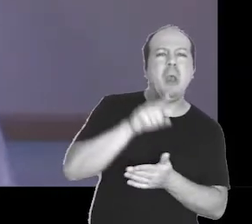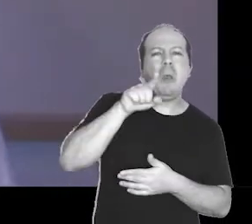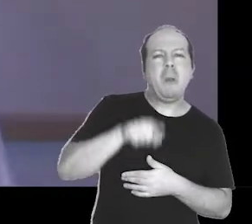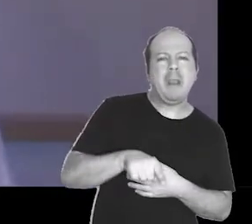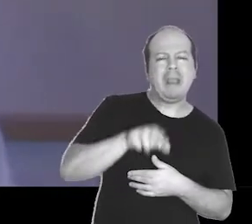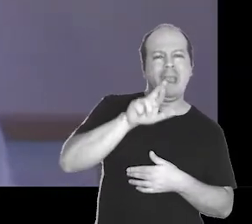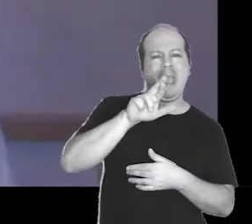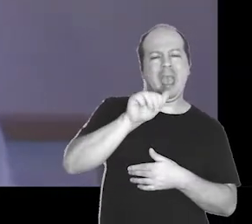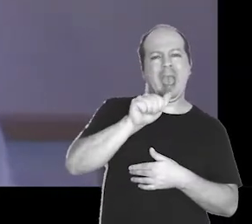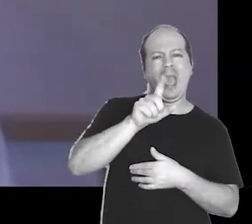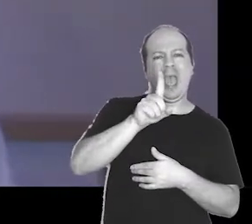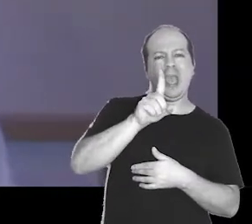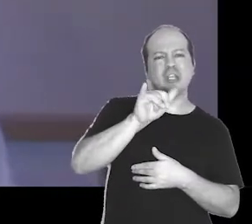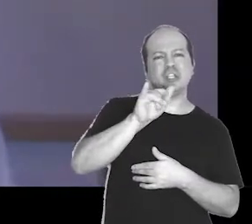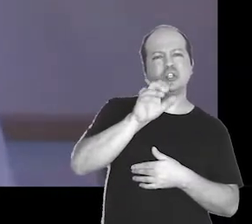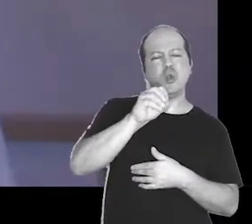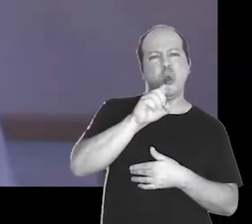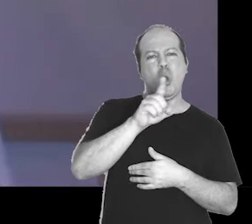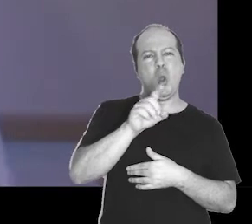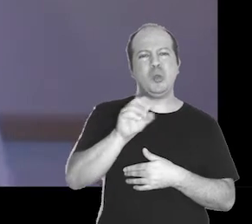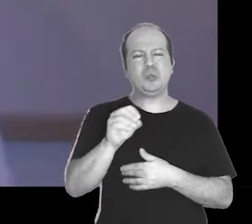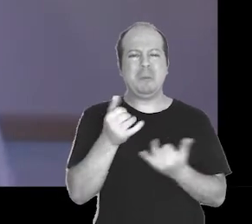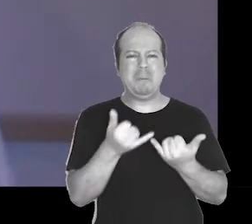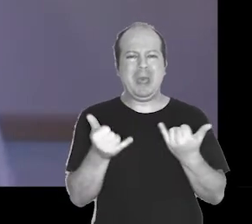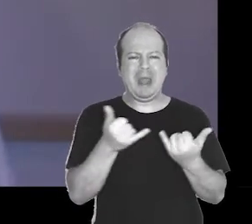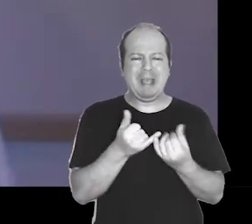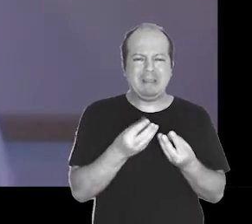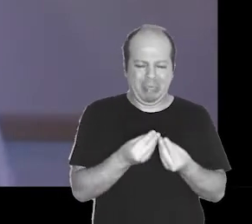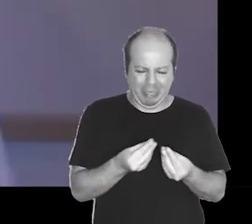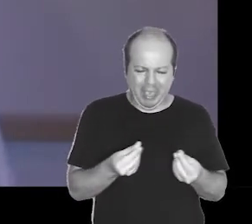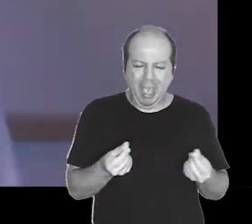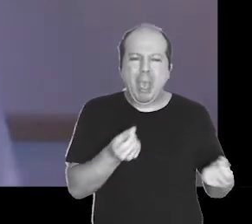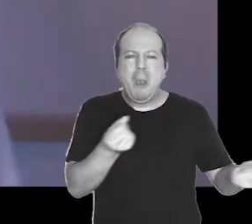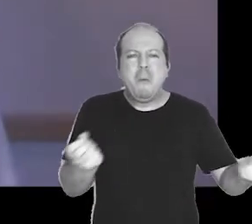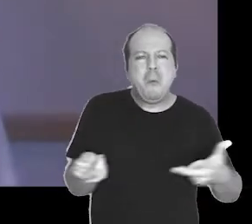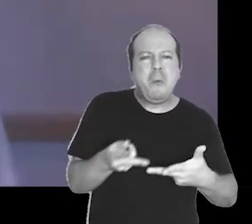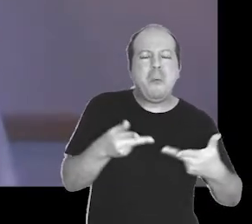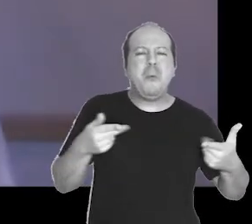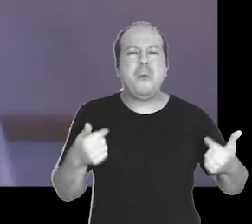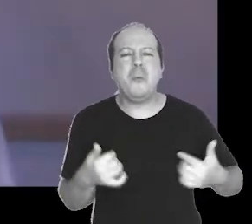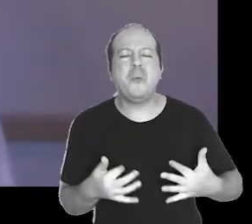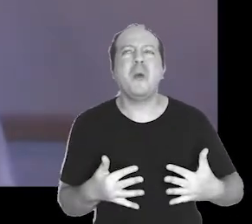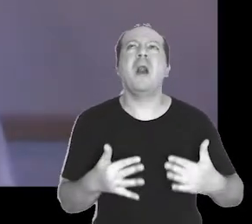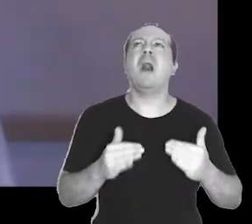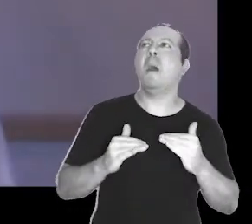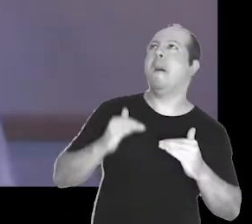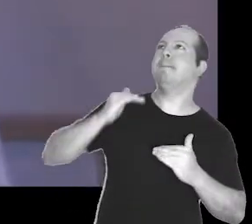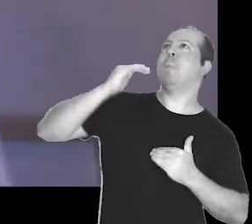radioso, nem em arrastar pela poeira o que é elevado.